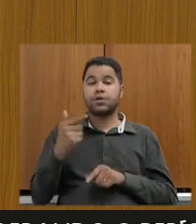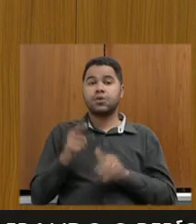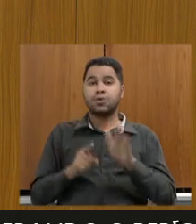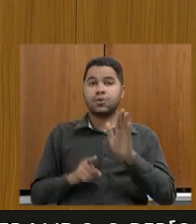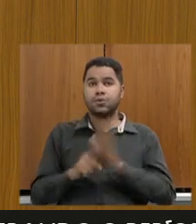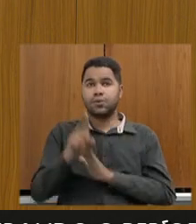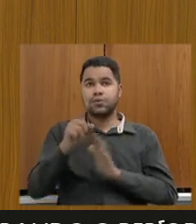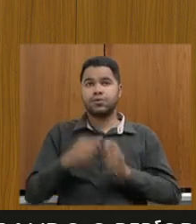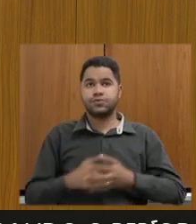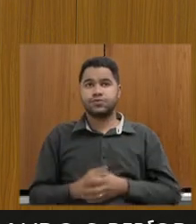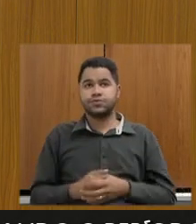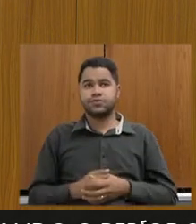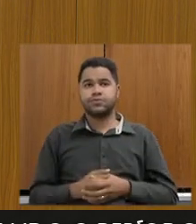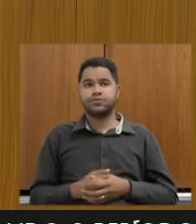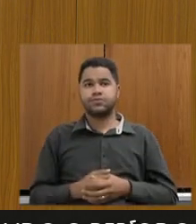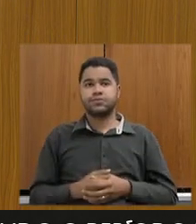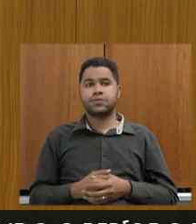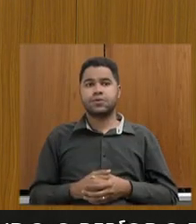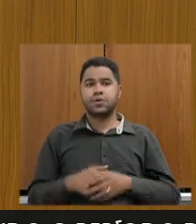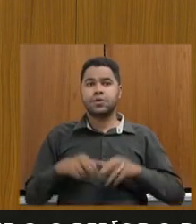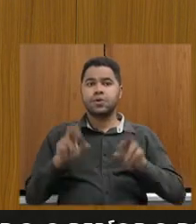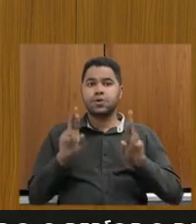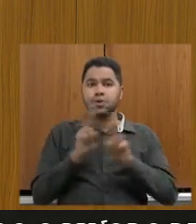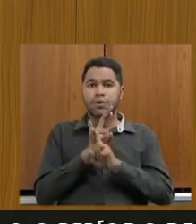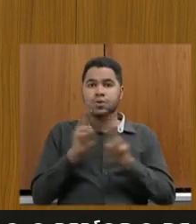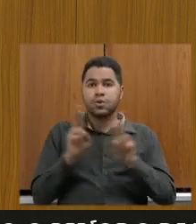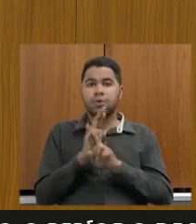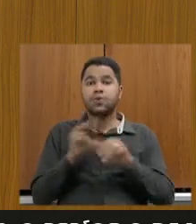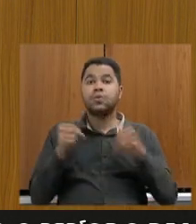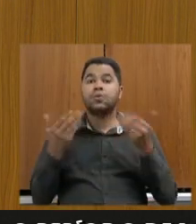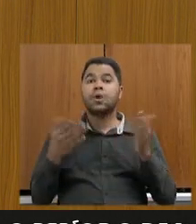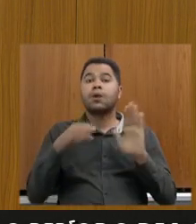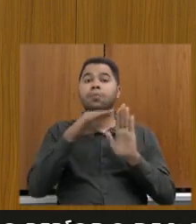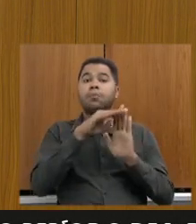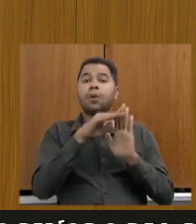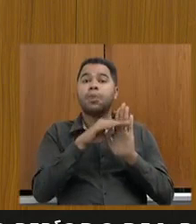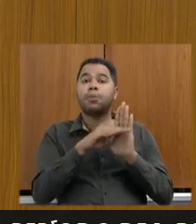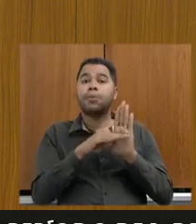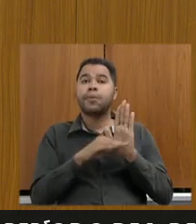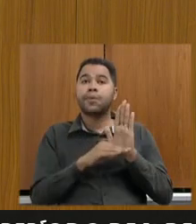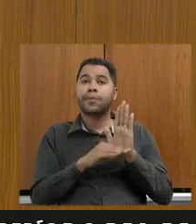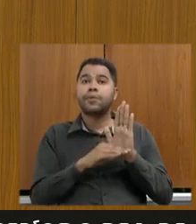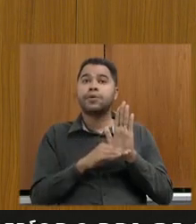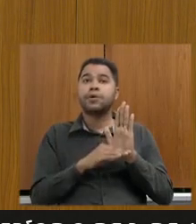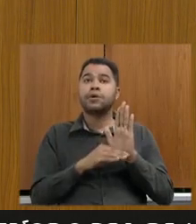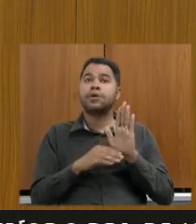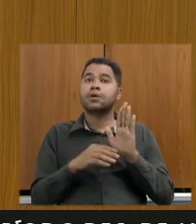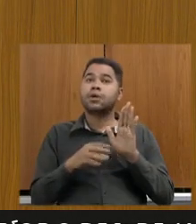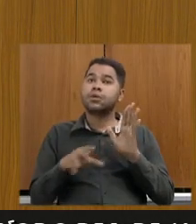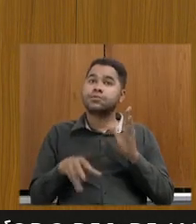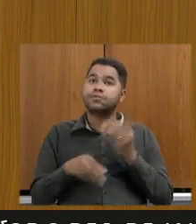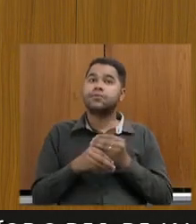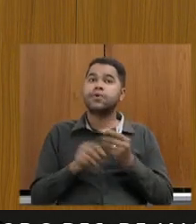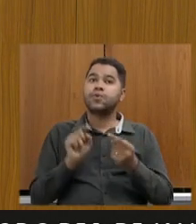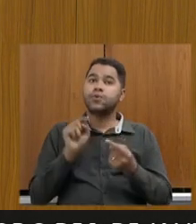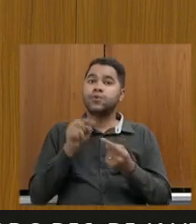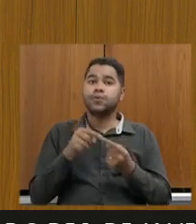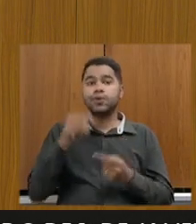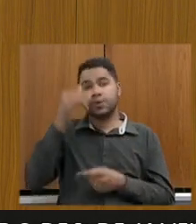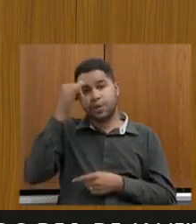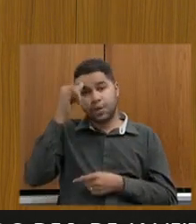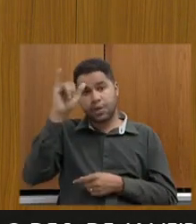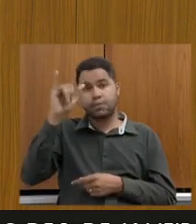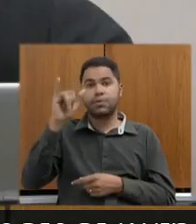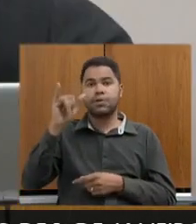pergunta é com relação Quais são as medidas que têm sido adotadas com vistas a evitar